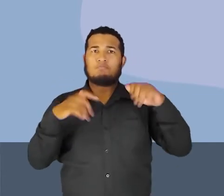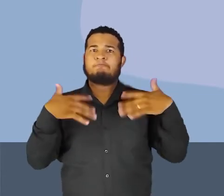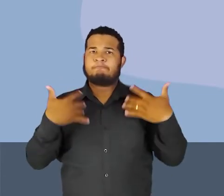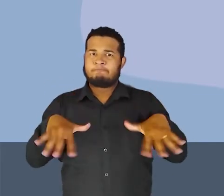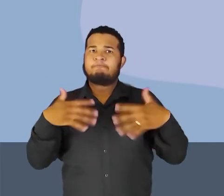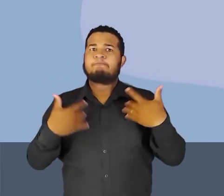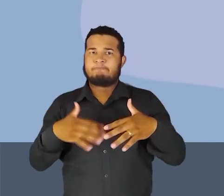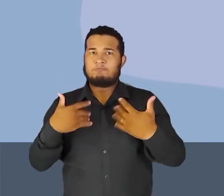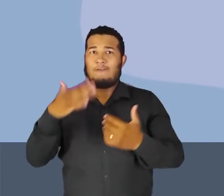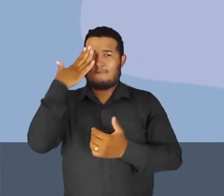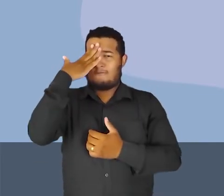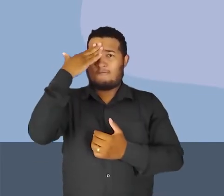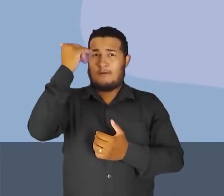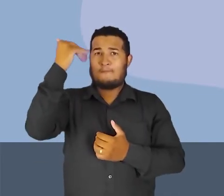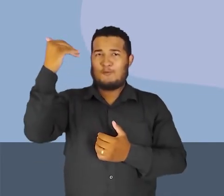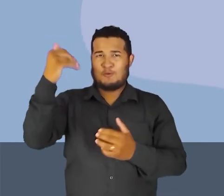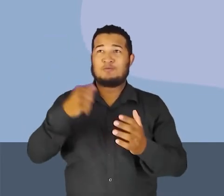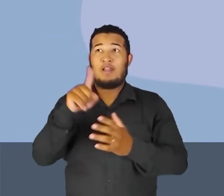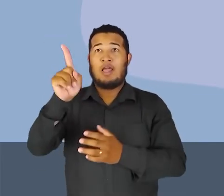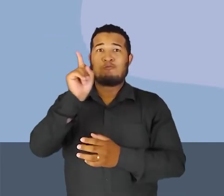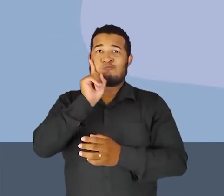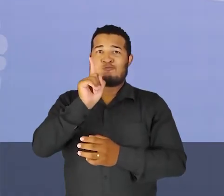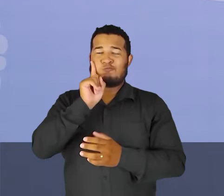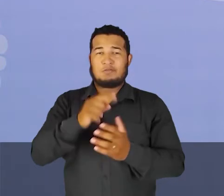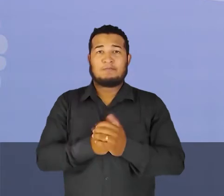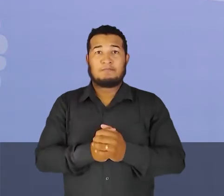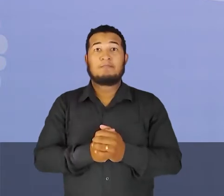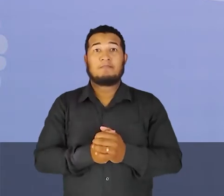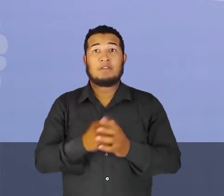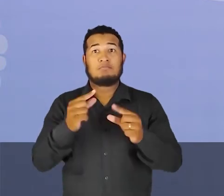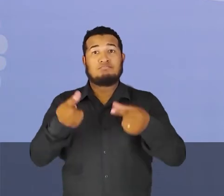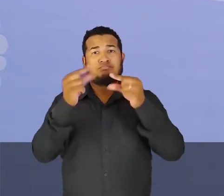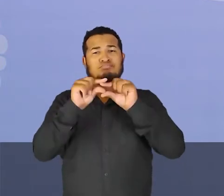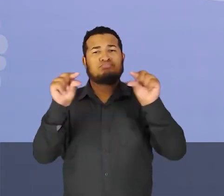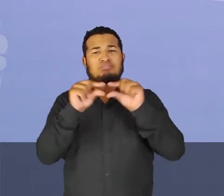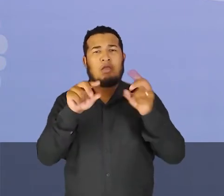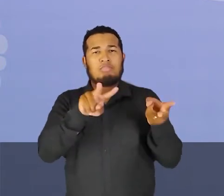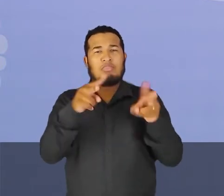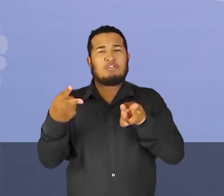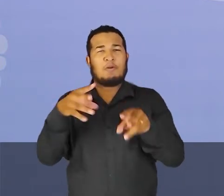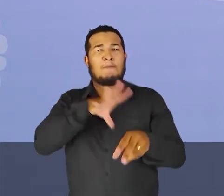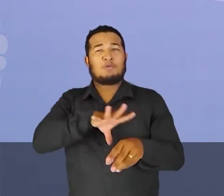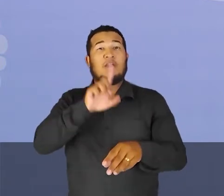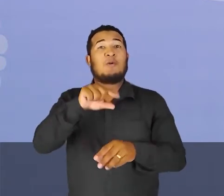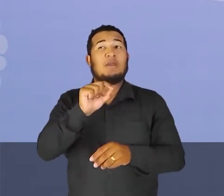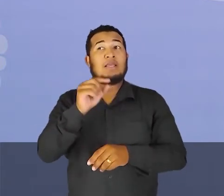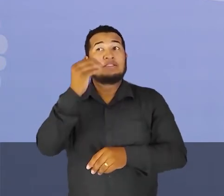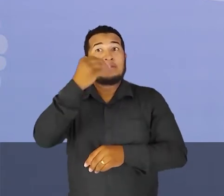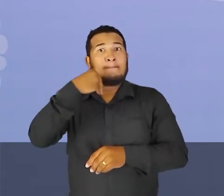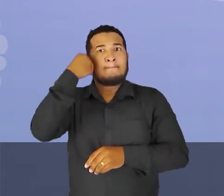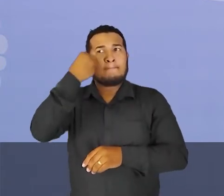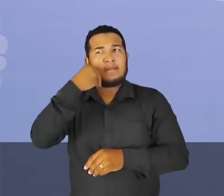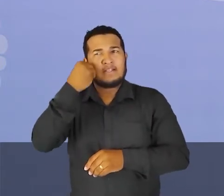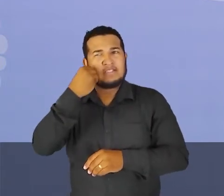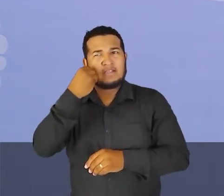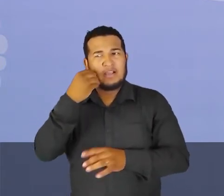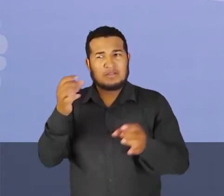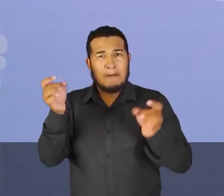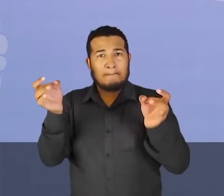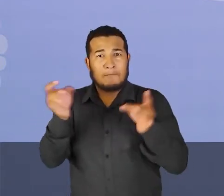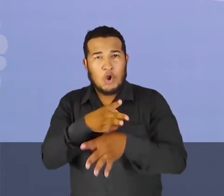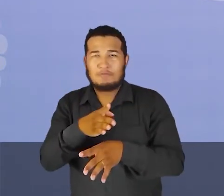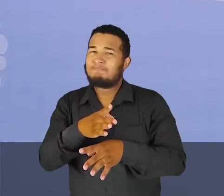grandes artistas, grandes atores de Hollywood. E o subtítulo traduzido aí para o português é Experiência Nunca